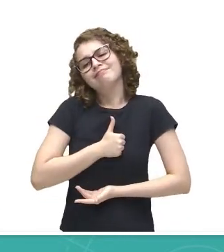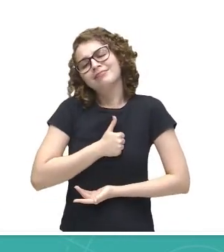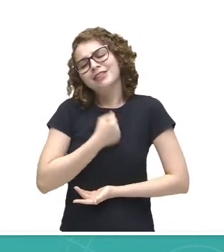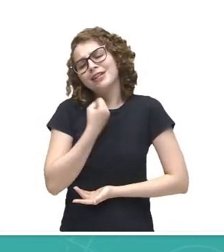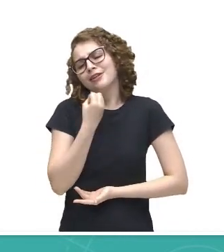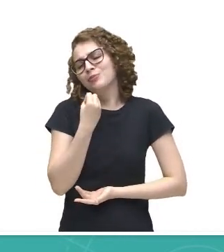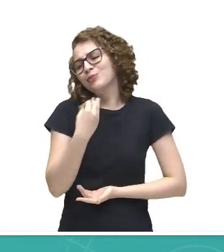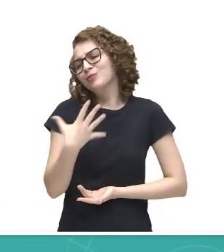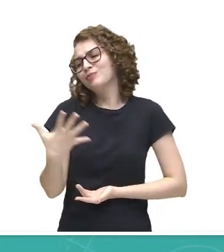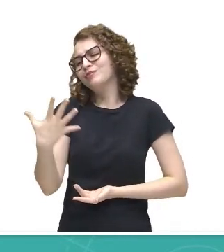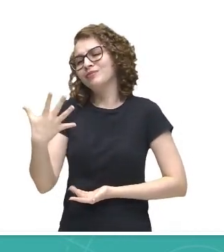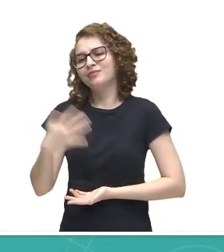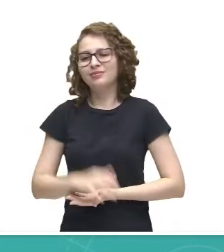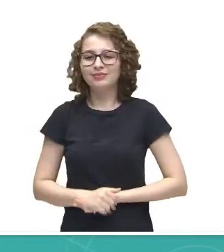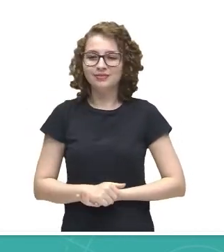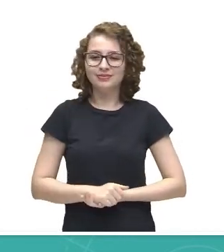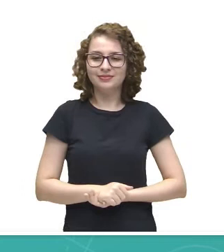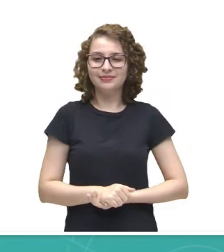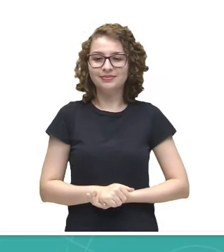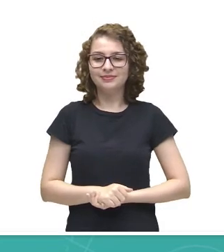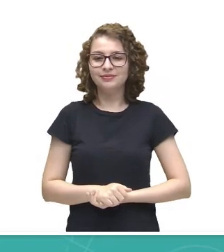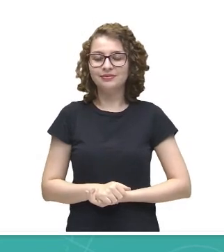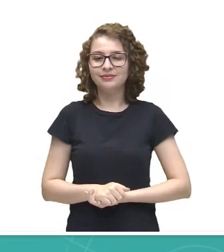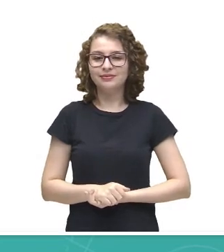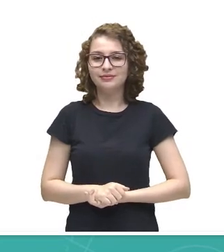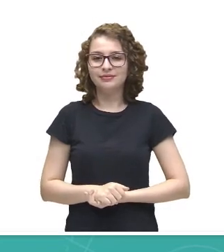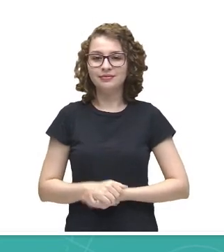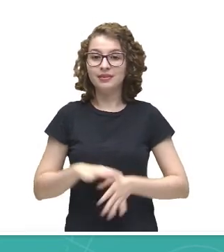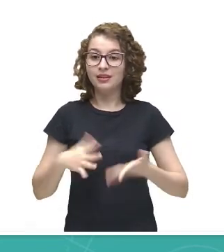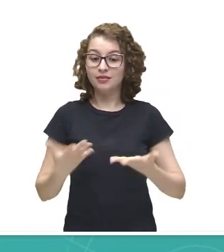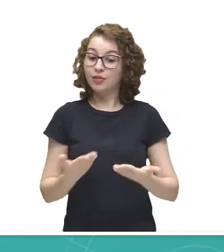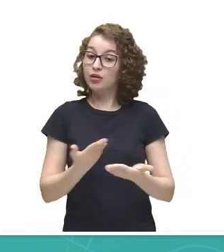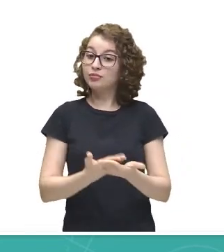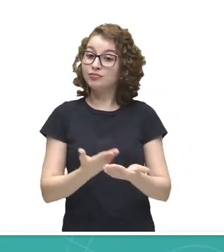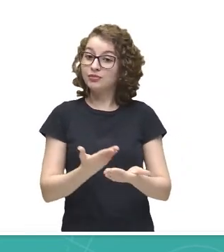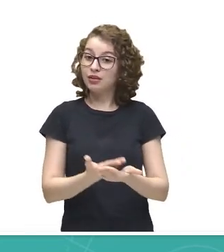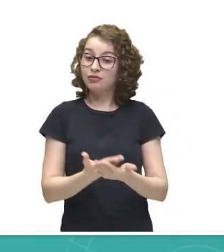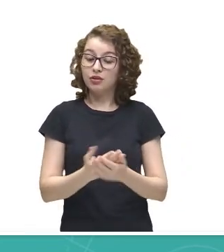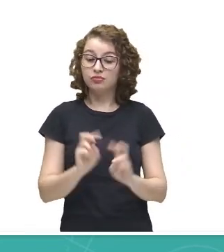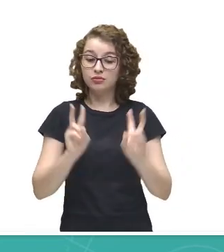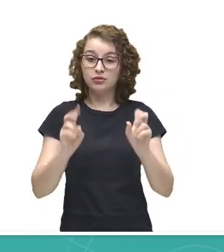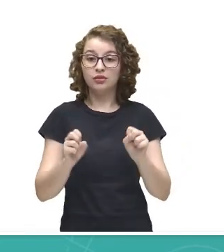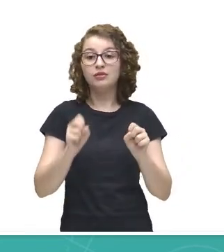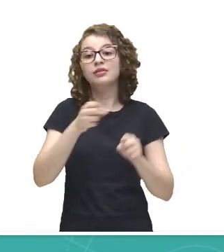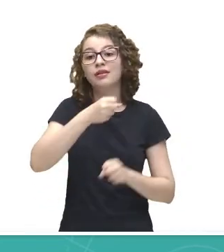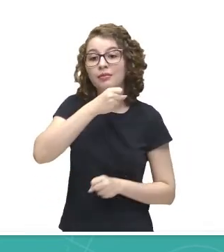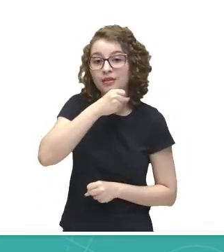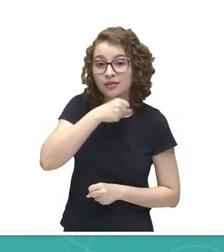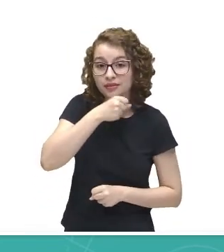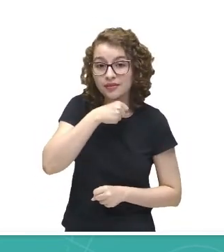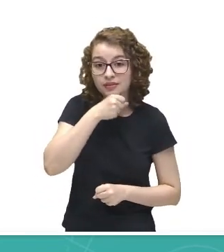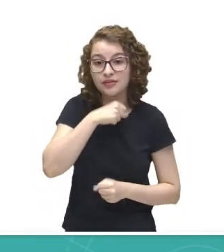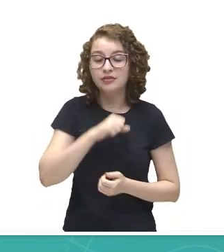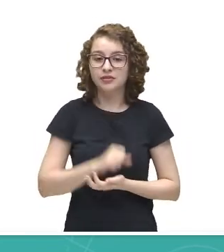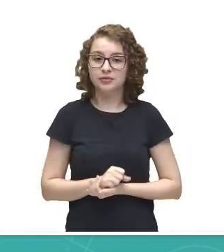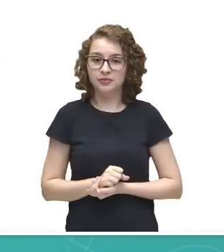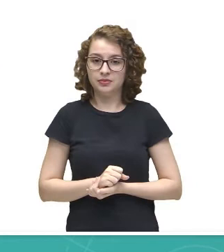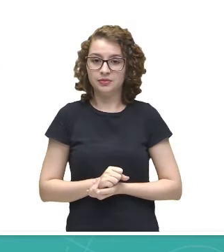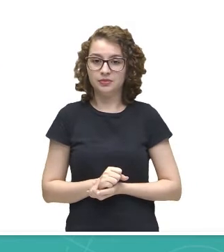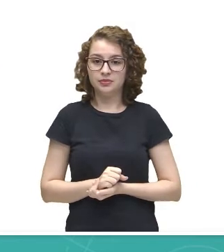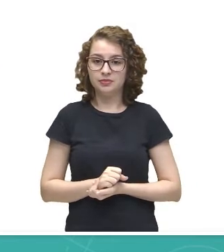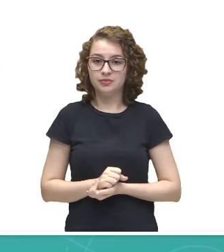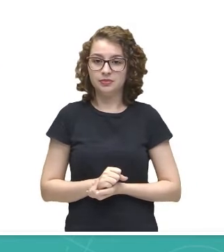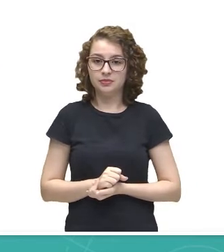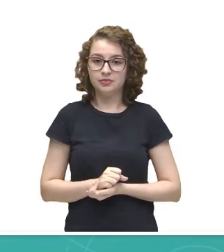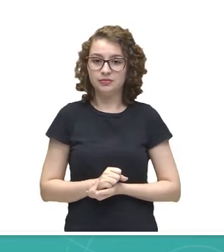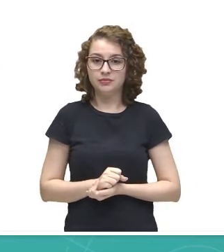mundo, certo? Bom, essa foi a nossa aula sobre o envelhecimento com senilidade e o